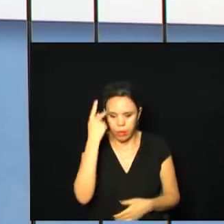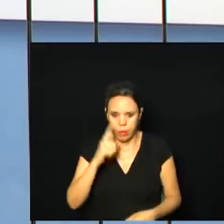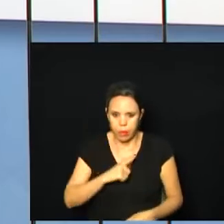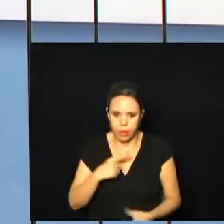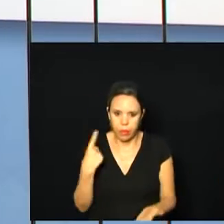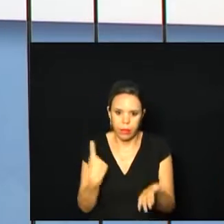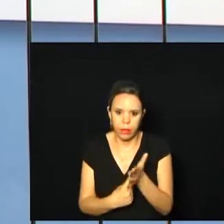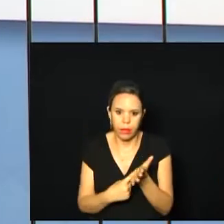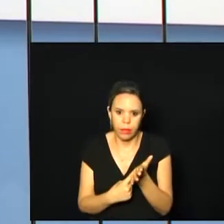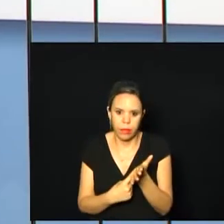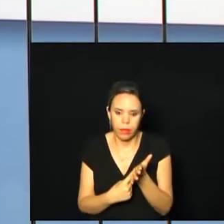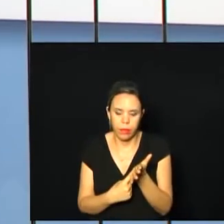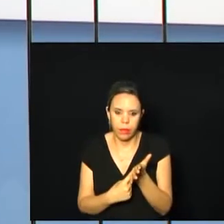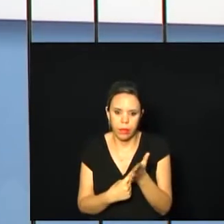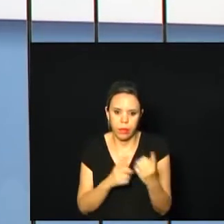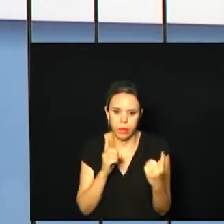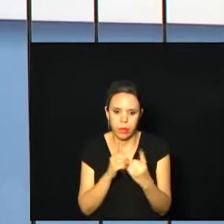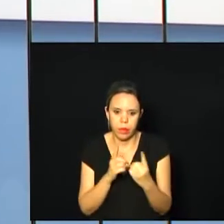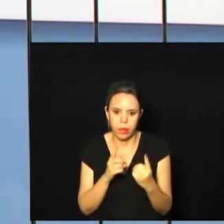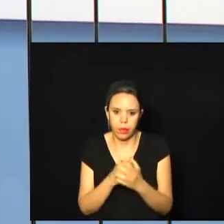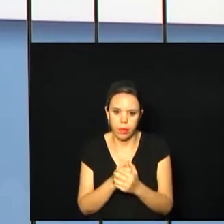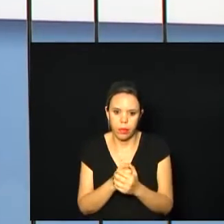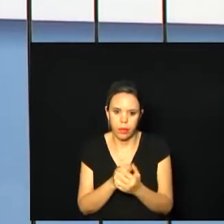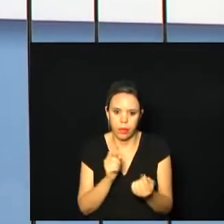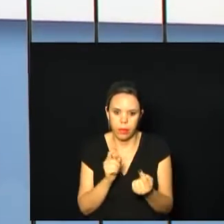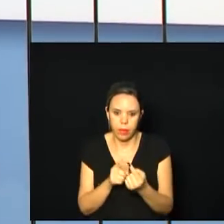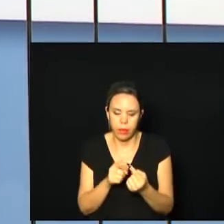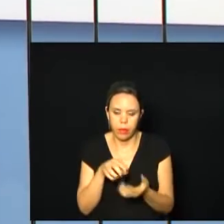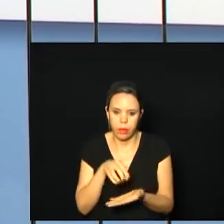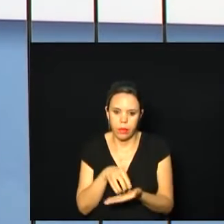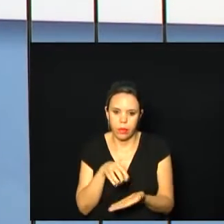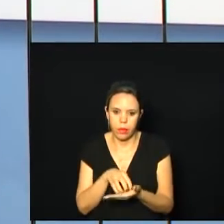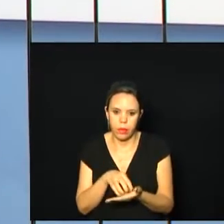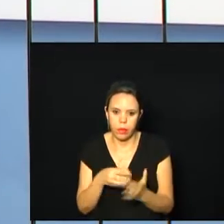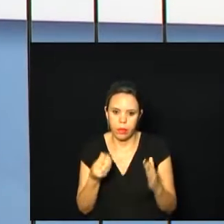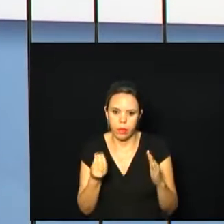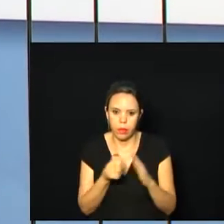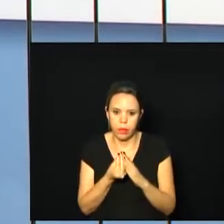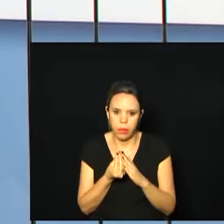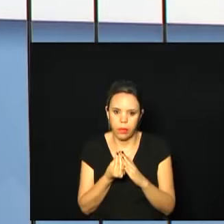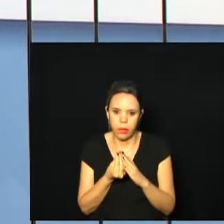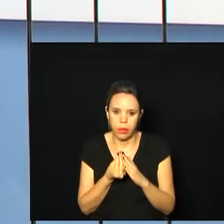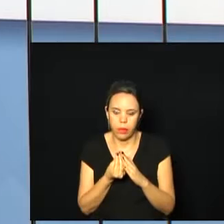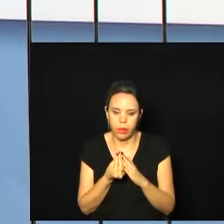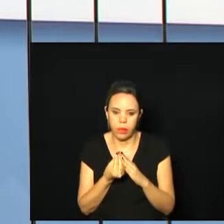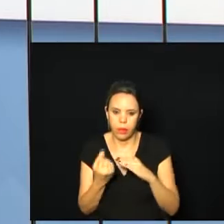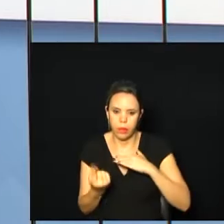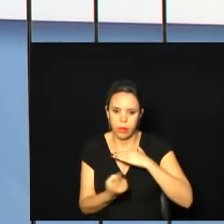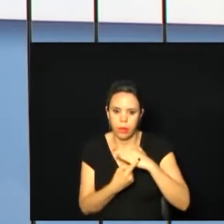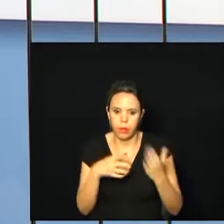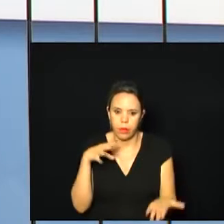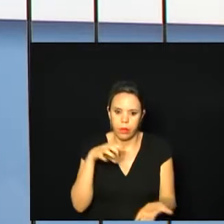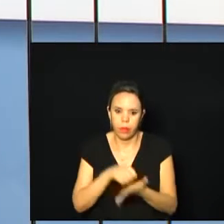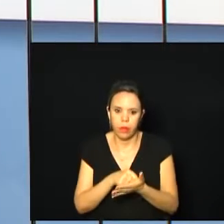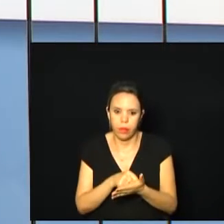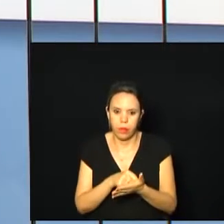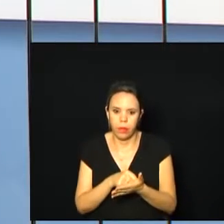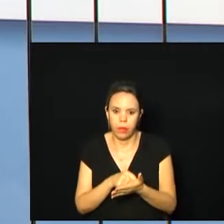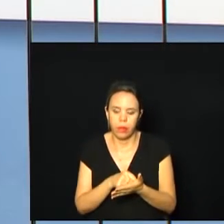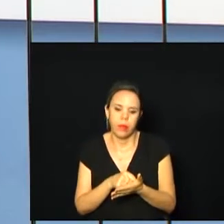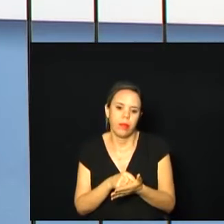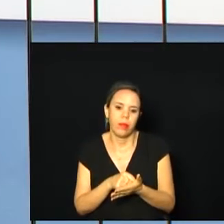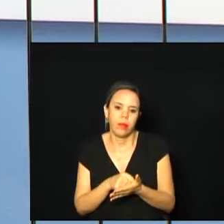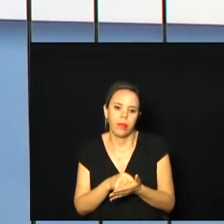que agendar o atendimento direto em uma unidade da Sanasa. Cliente com cadastro inativo